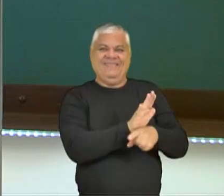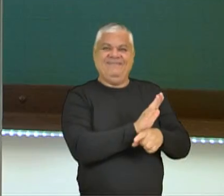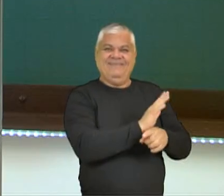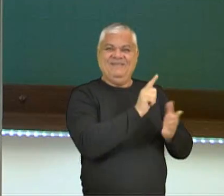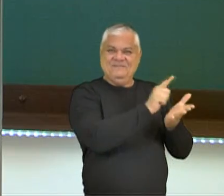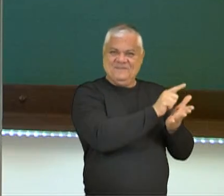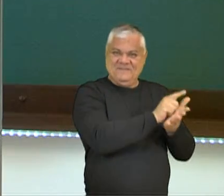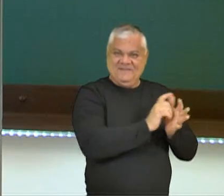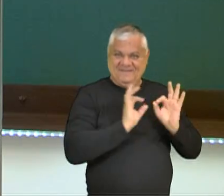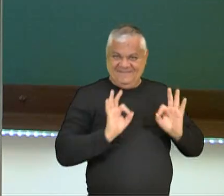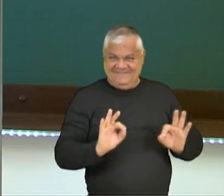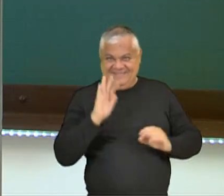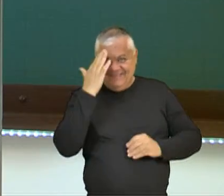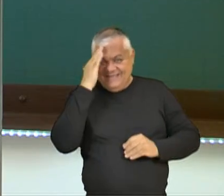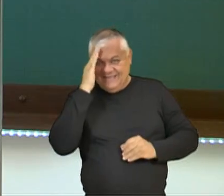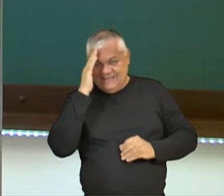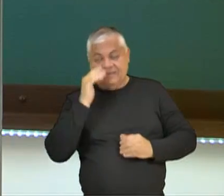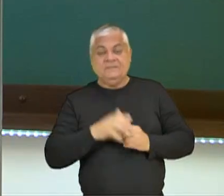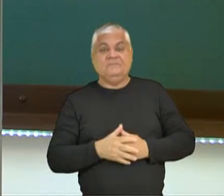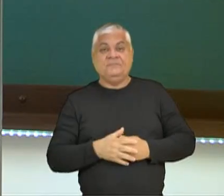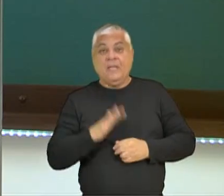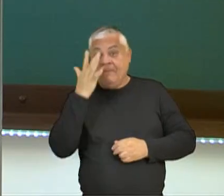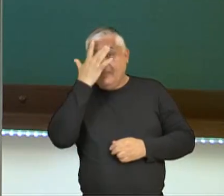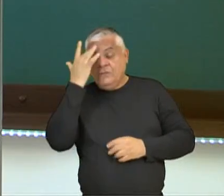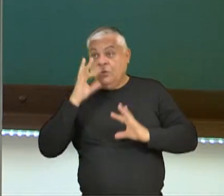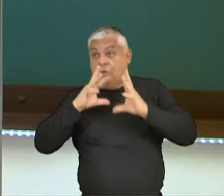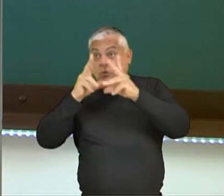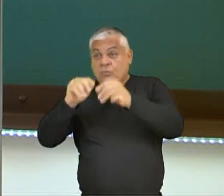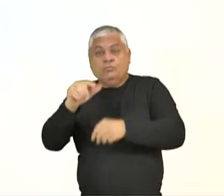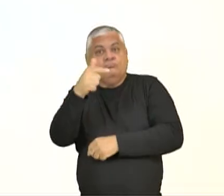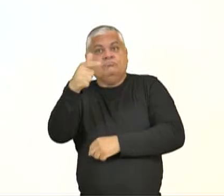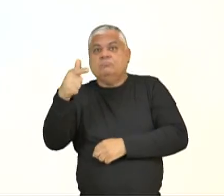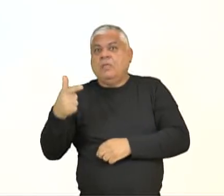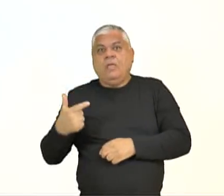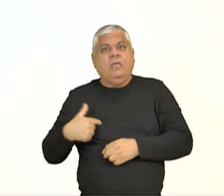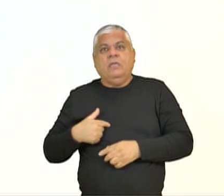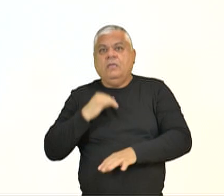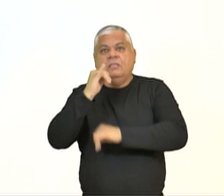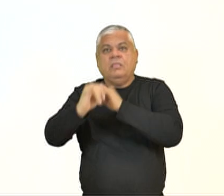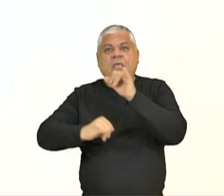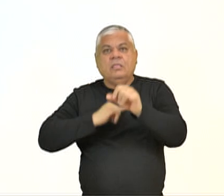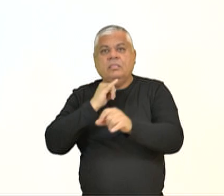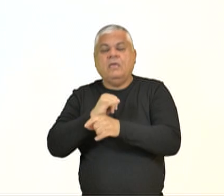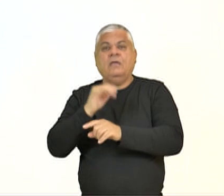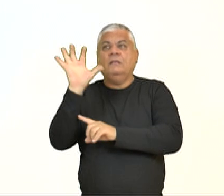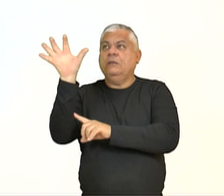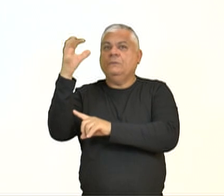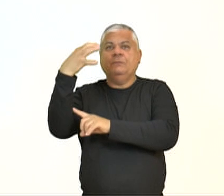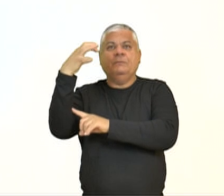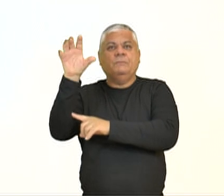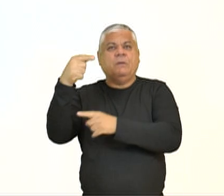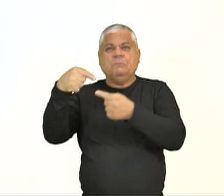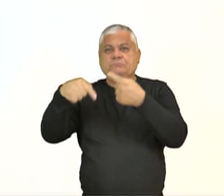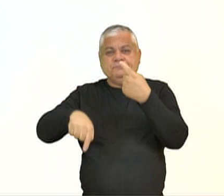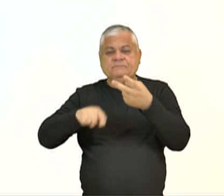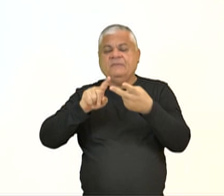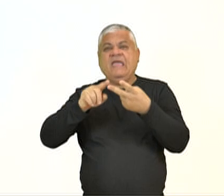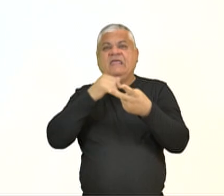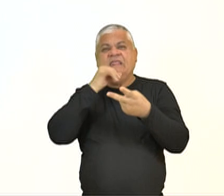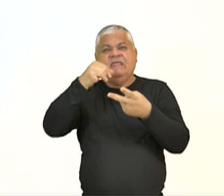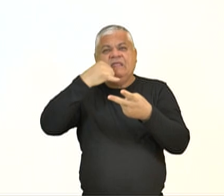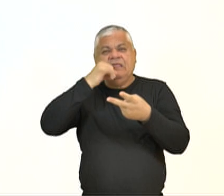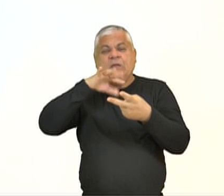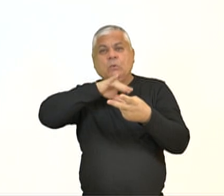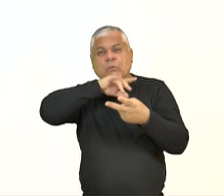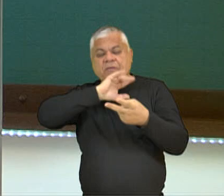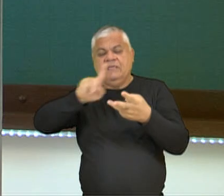equipamentos caros, né? E nem todas as pessoas têm acesso. E também, lógico, tem o consumo da energia elétrica que faz parte disso tudo